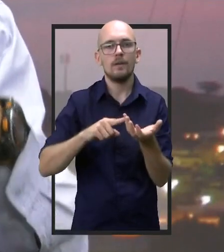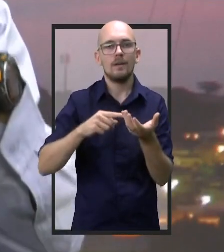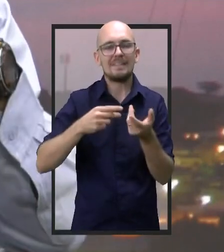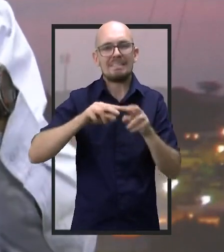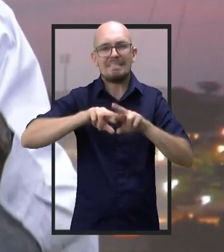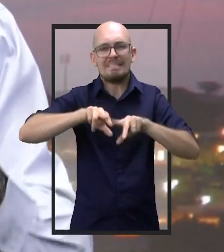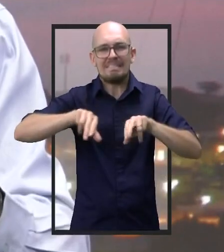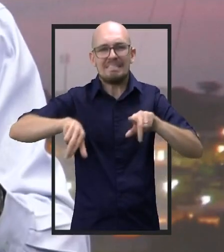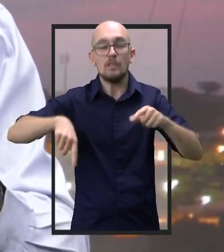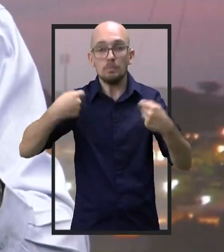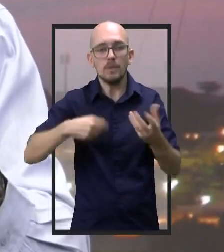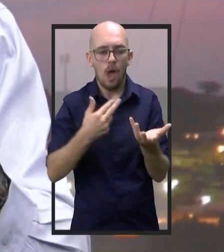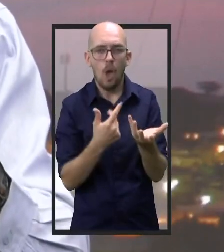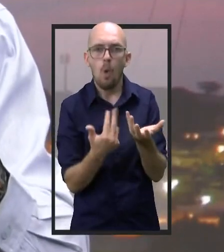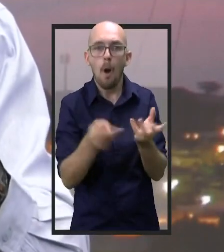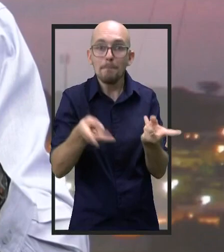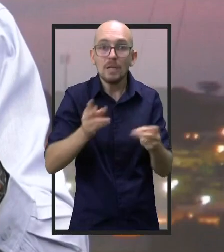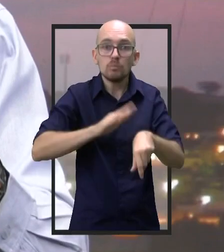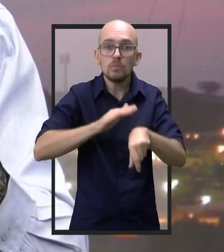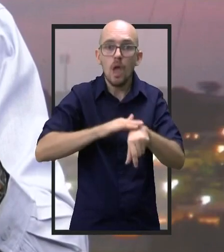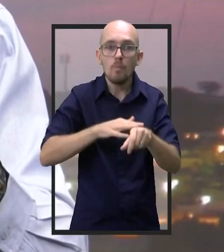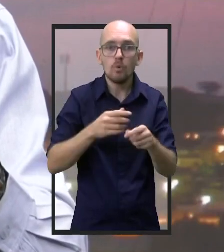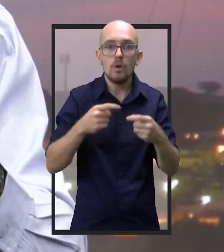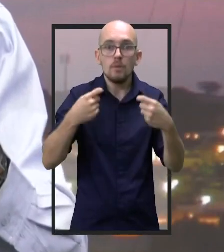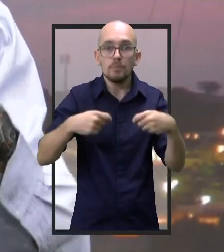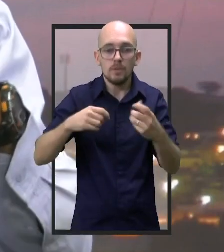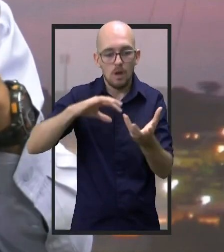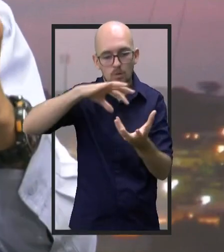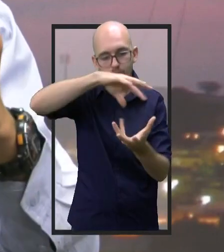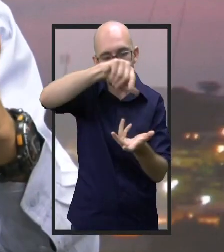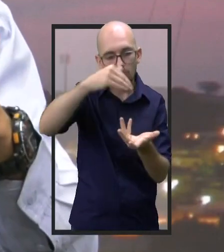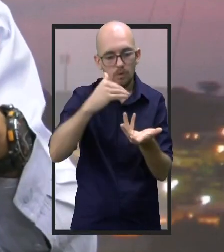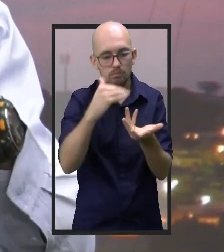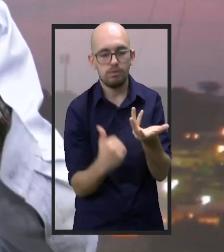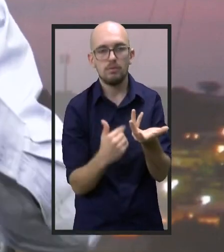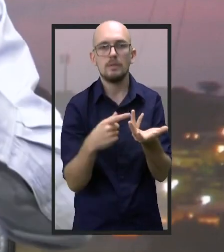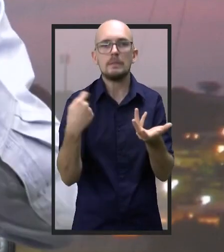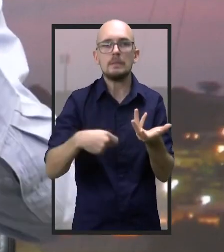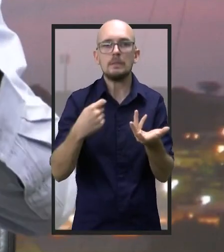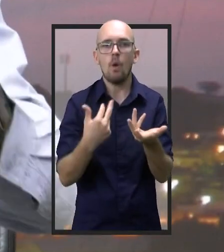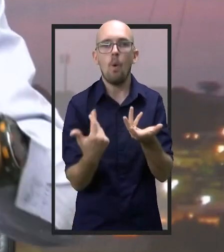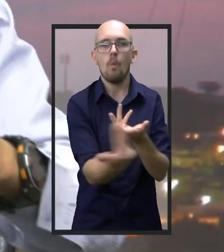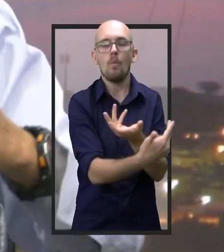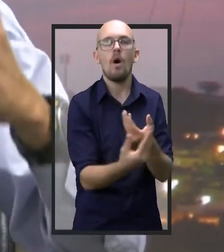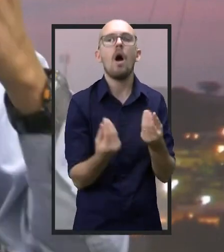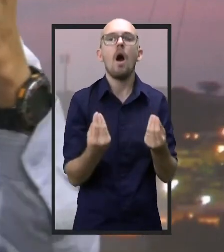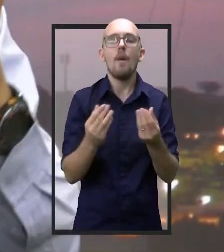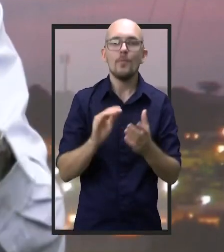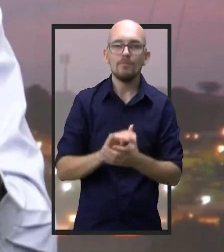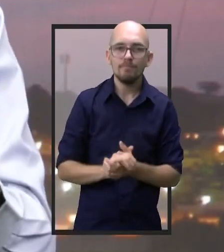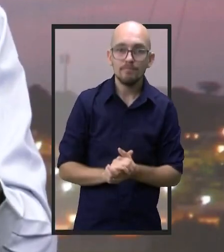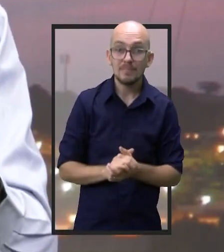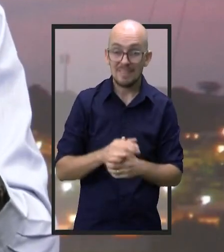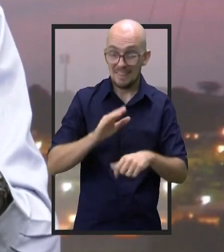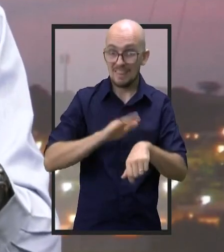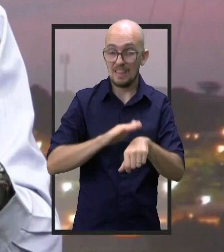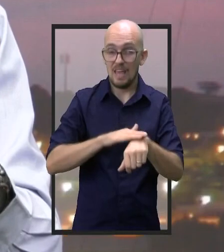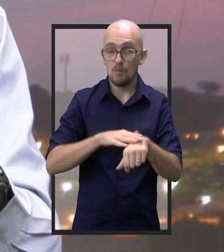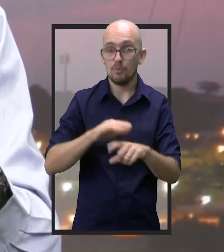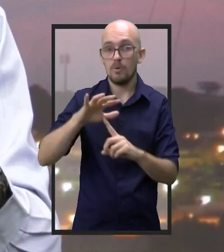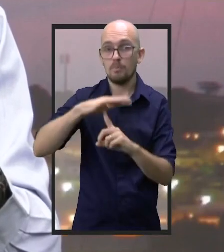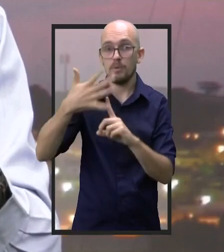mesmo tempo no hemisfério sul. Imagine a demanda. E outra coisa, vai colher tudo ao mesmo